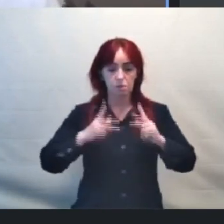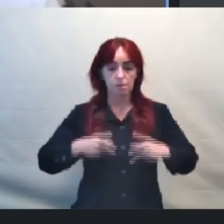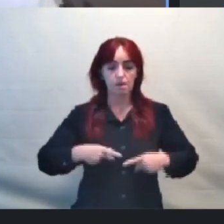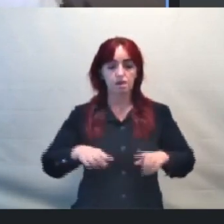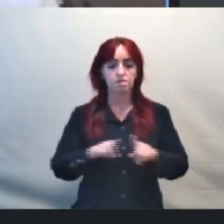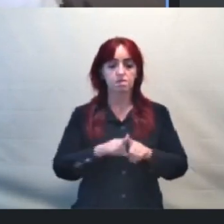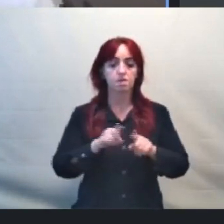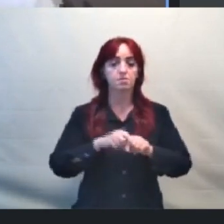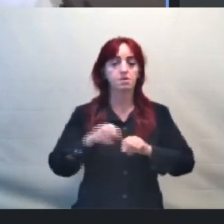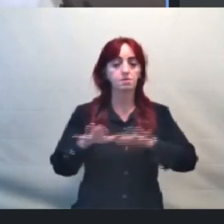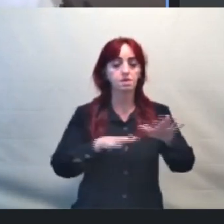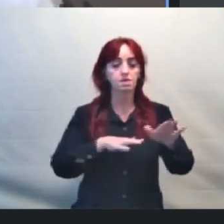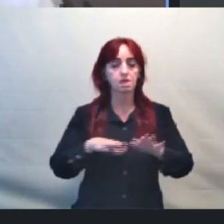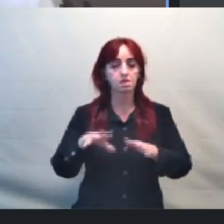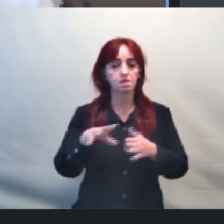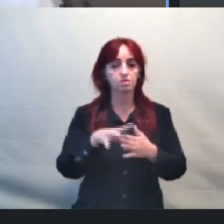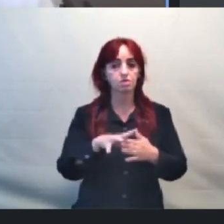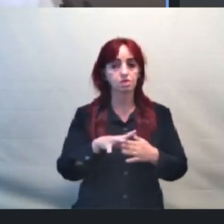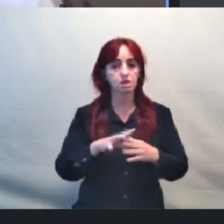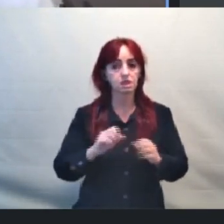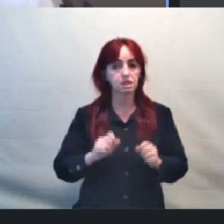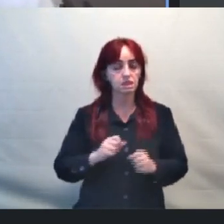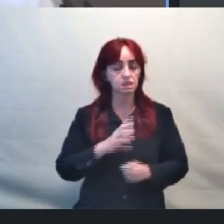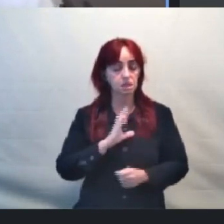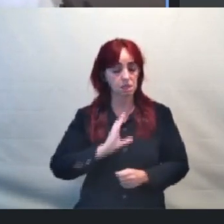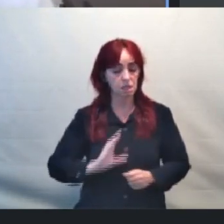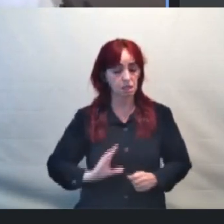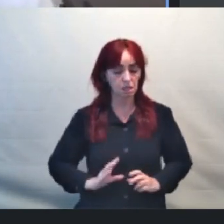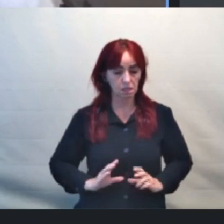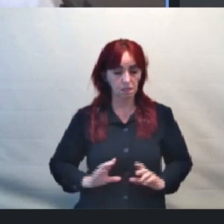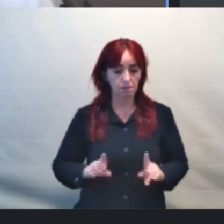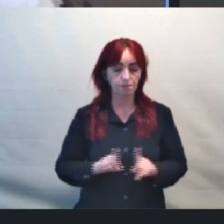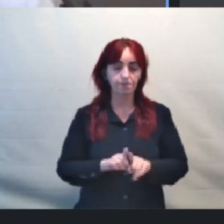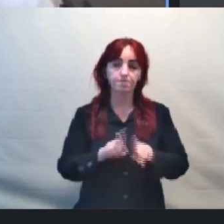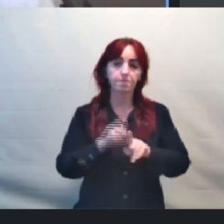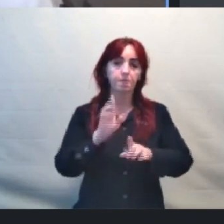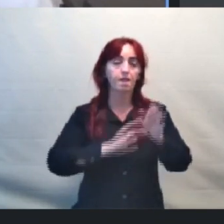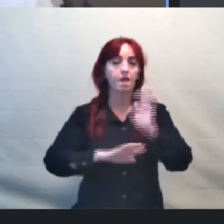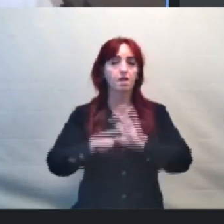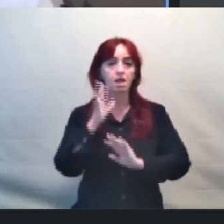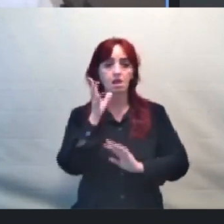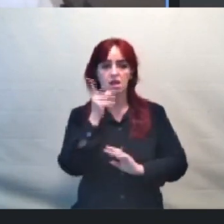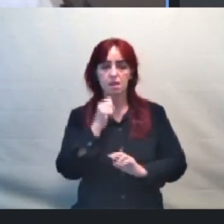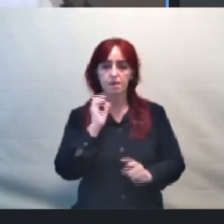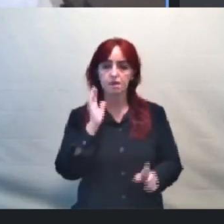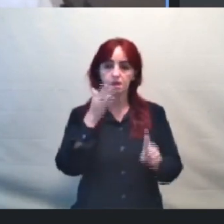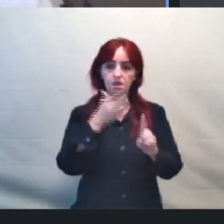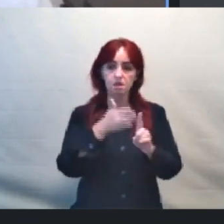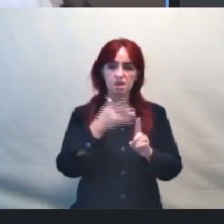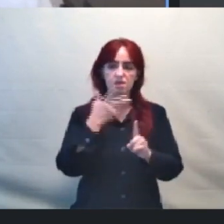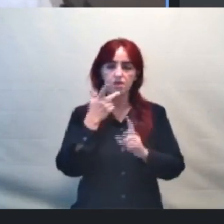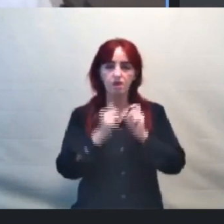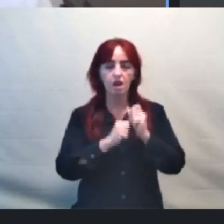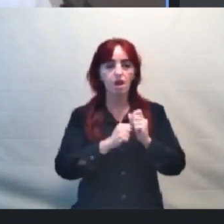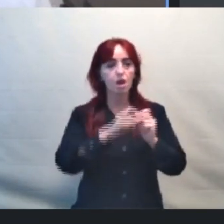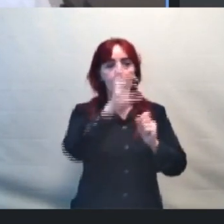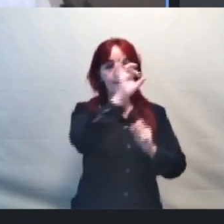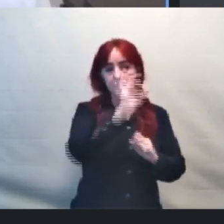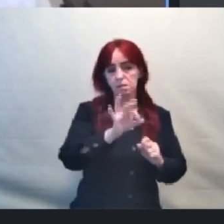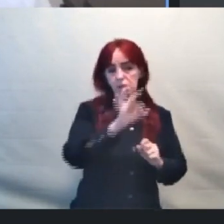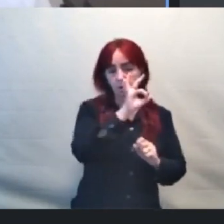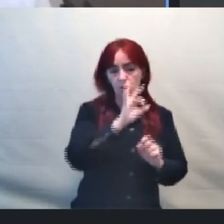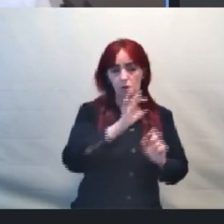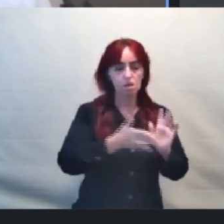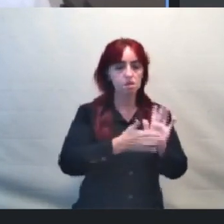de cidadania. Em relação a alguma demanda específica, você mencionou o percentual de demandas alcançadas de